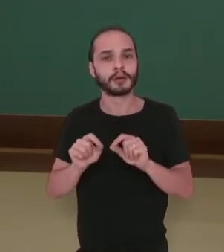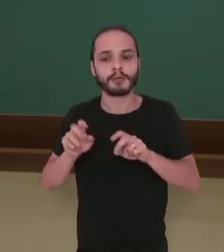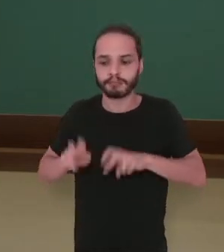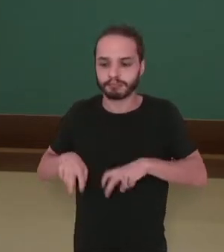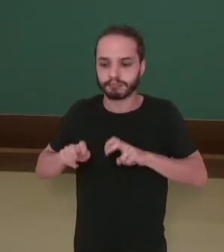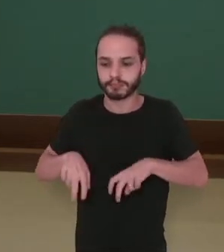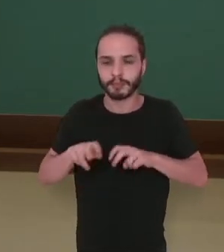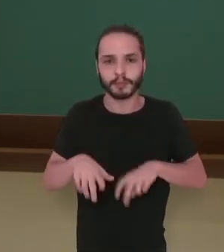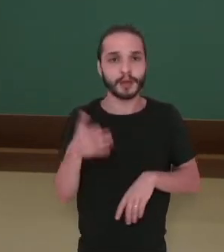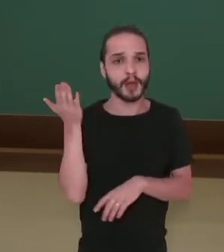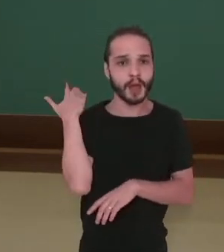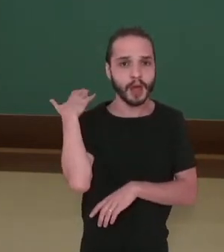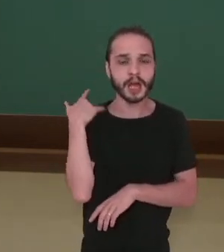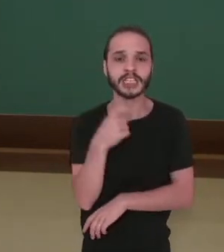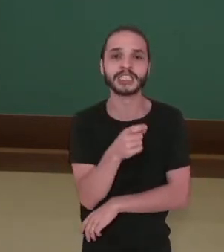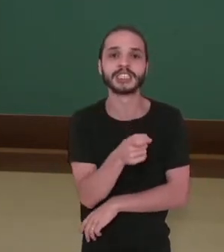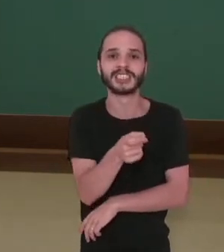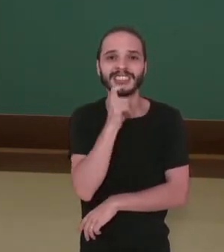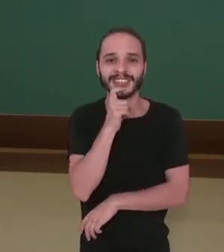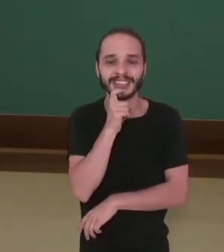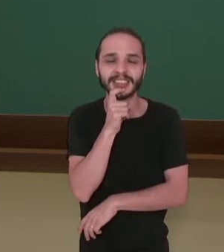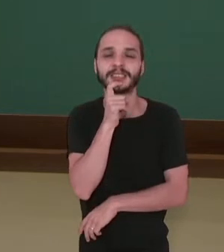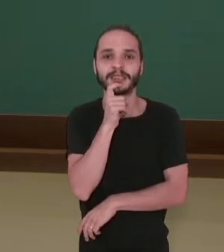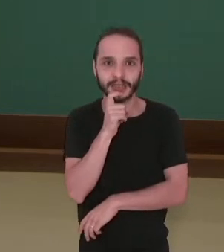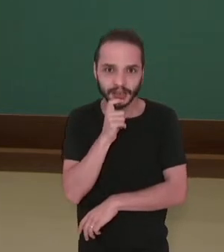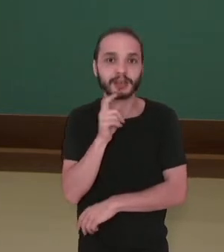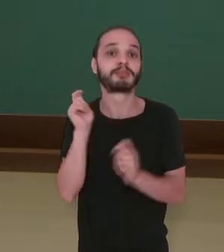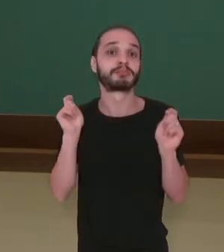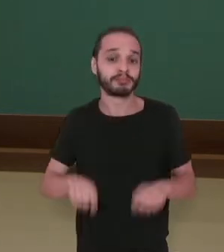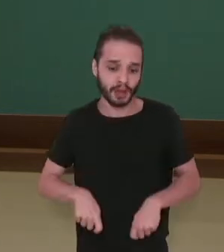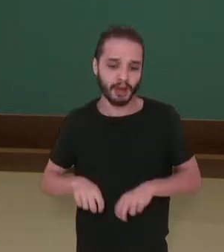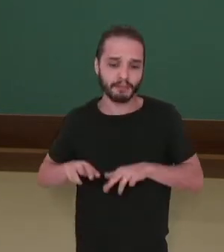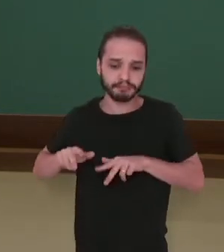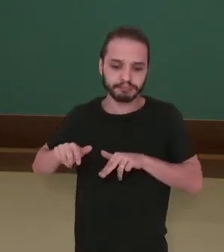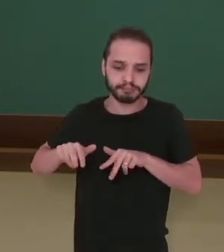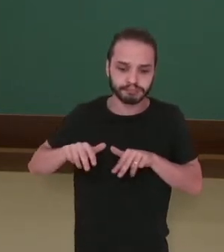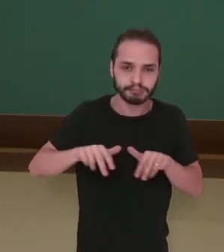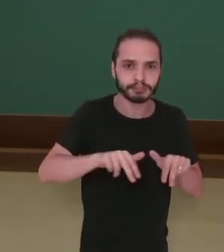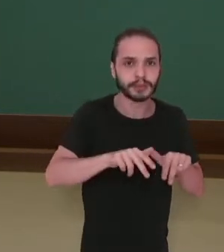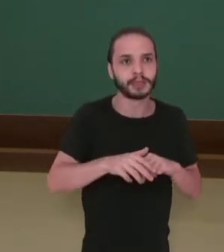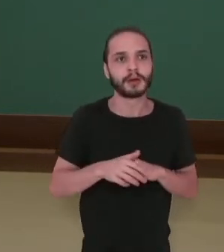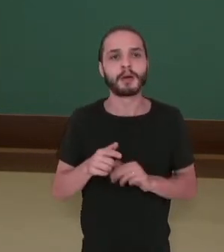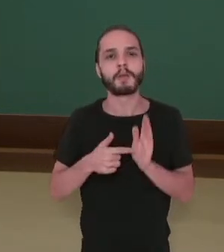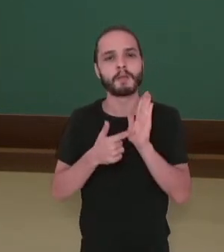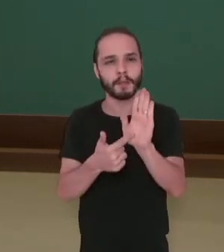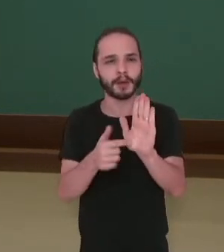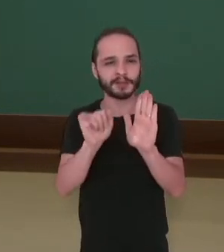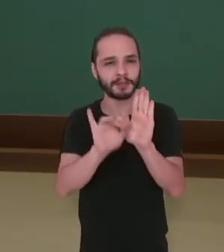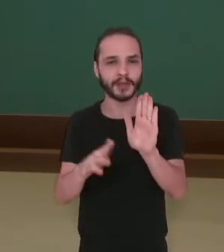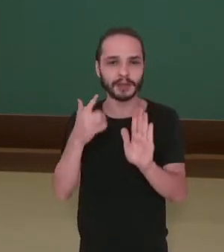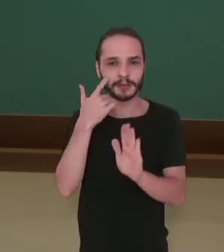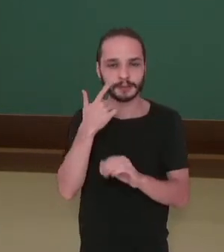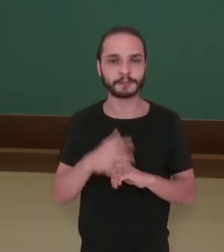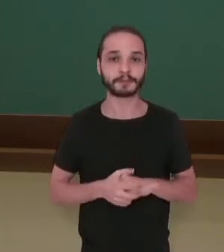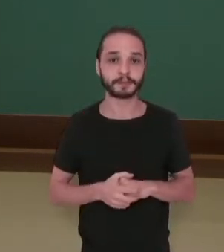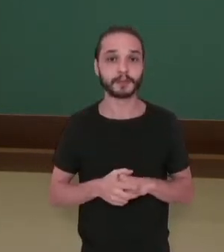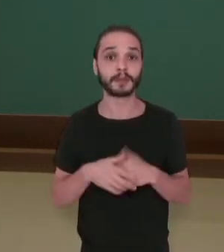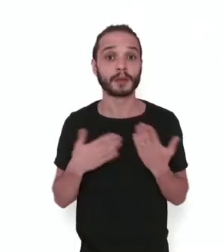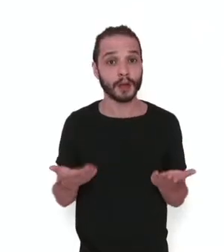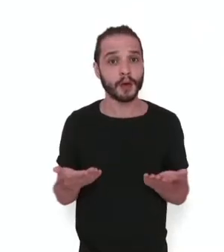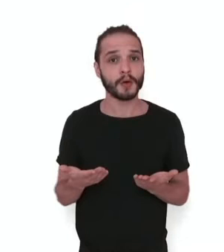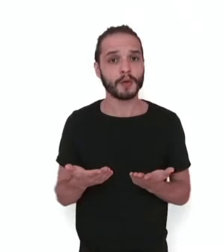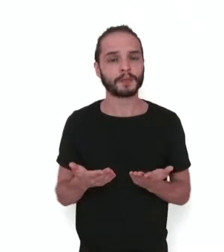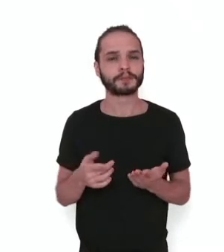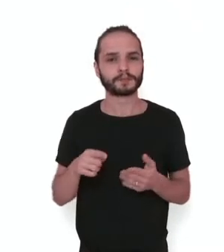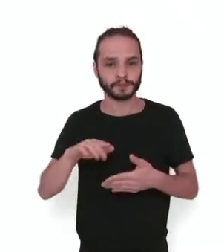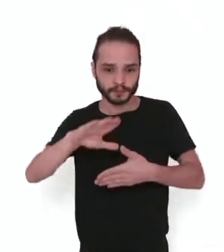gelo, né? A última era glacial, tá? Então aqui nós temos essa imagem que mostra isso. Então veja, o Estreito